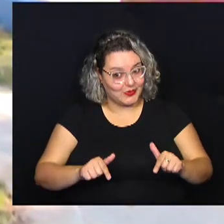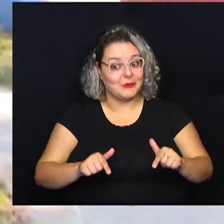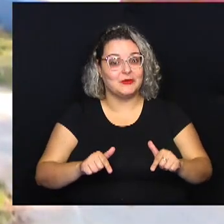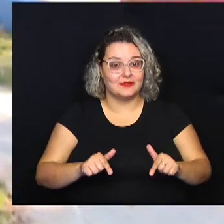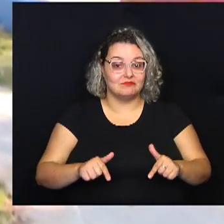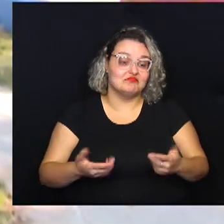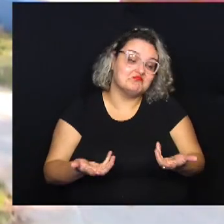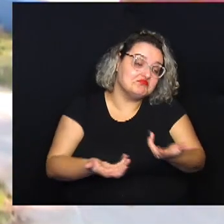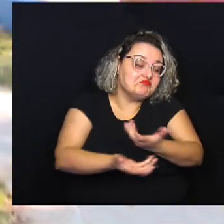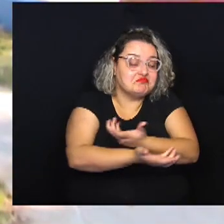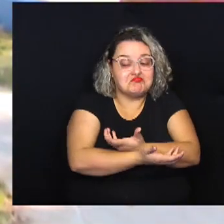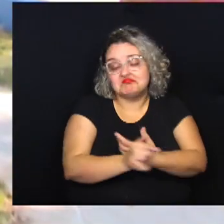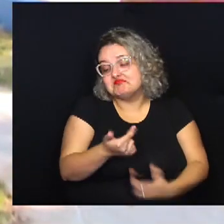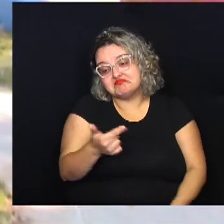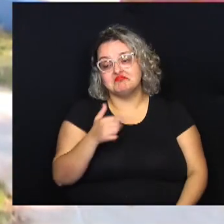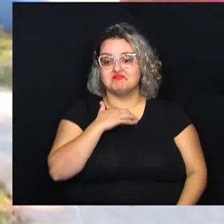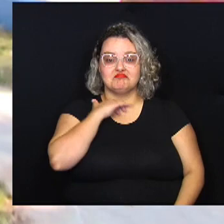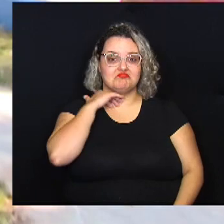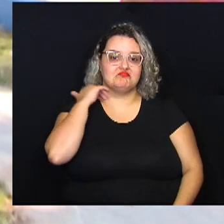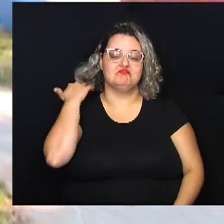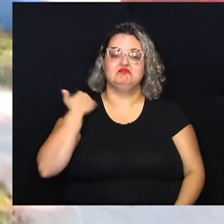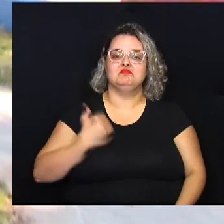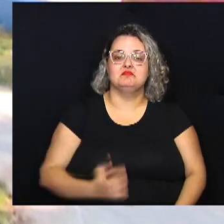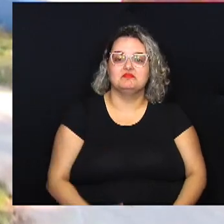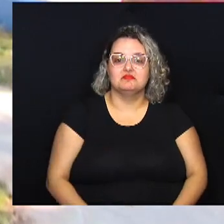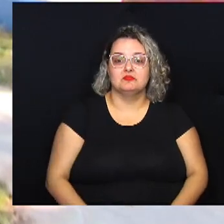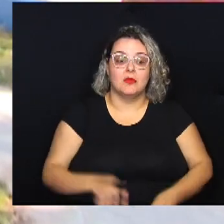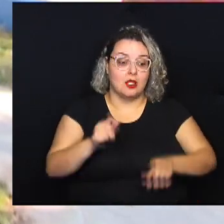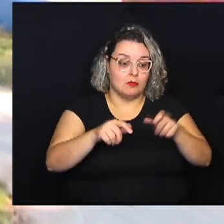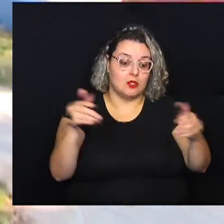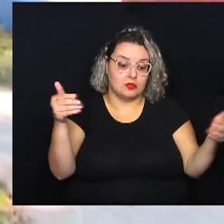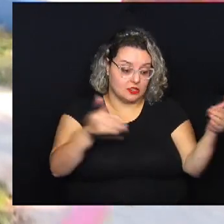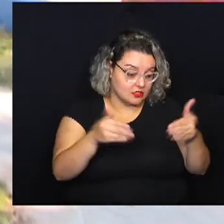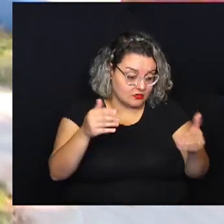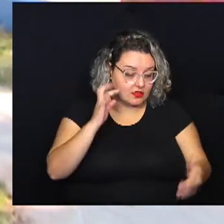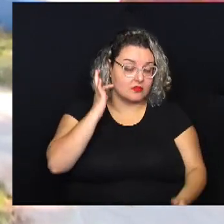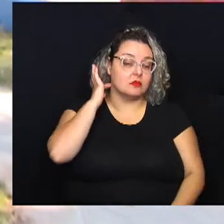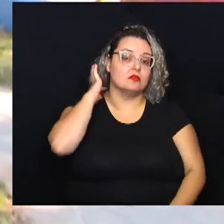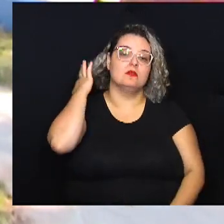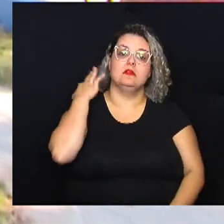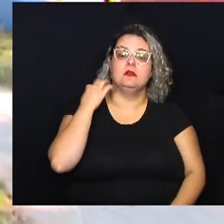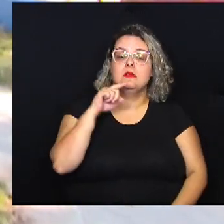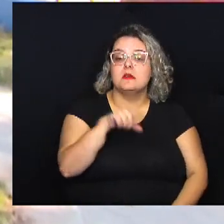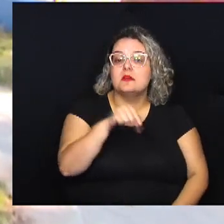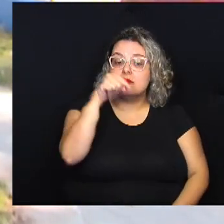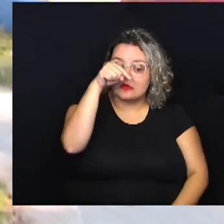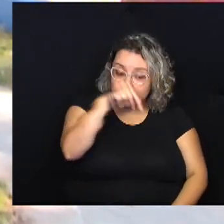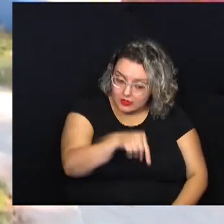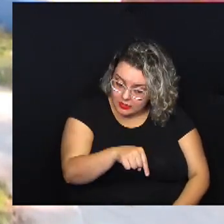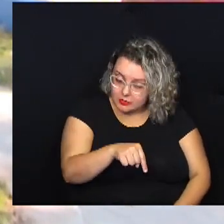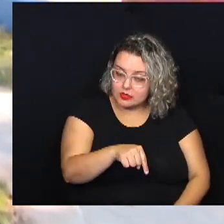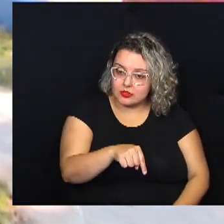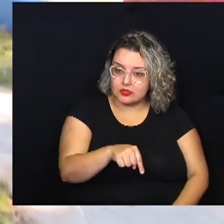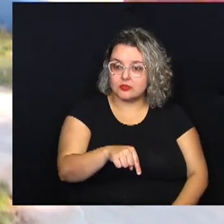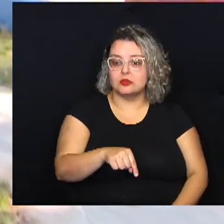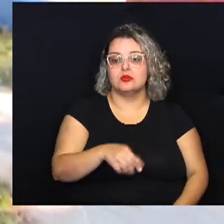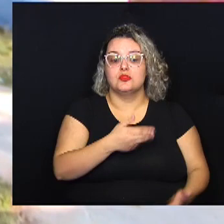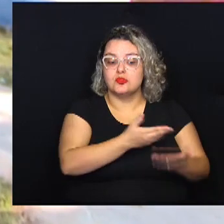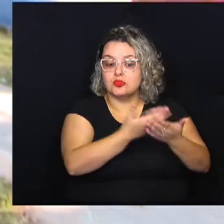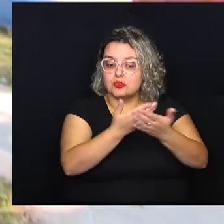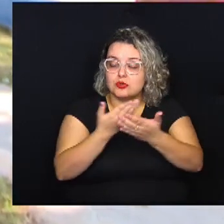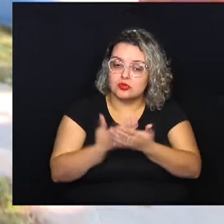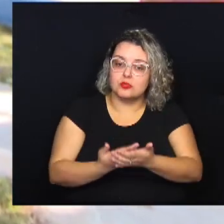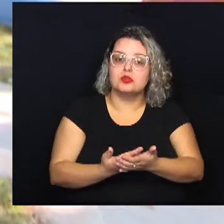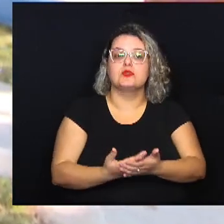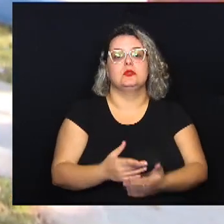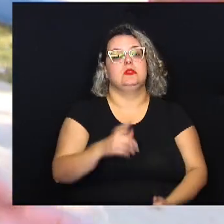ocioso, não tinha pessoas que frequentavam e foi escolhido a dedo através de um estudo, onde